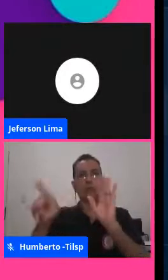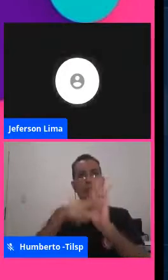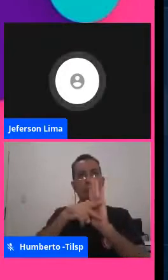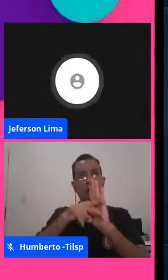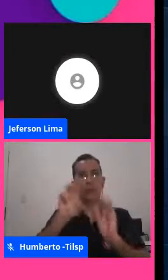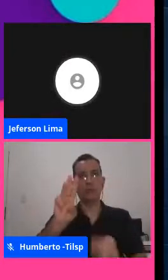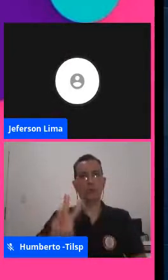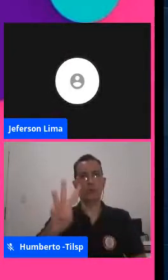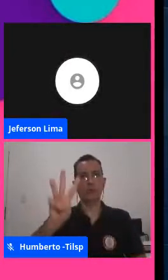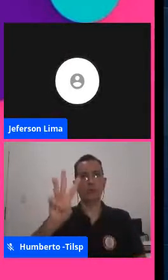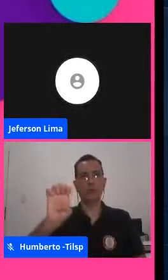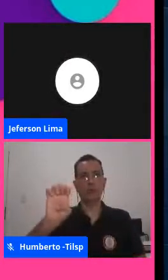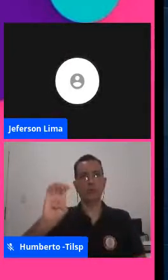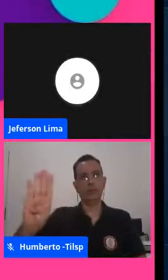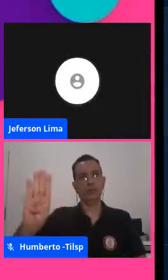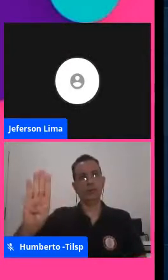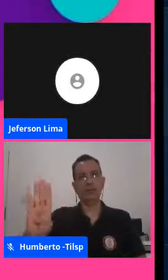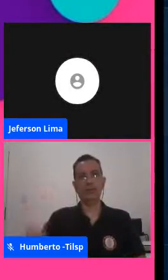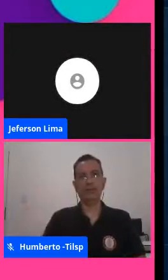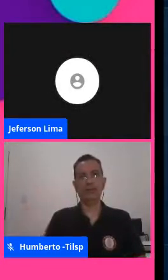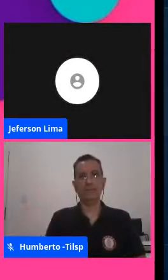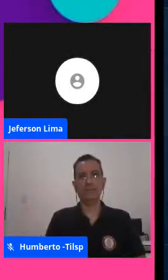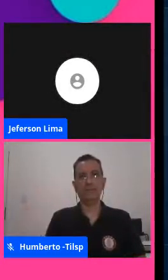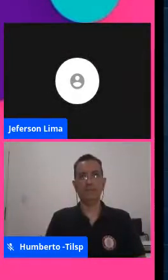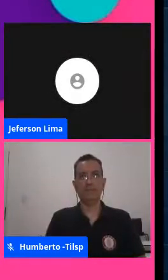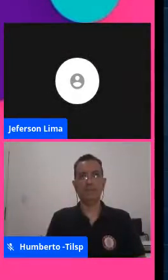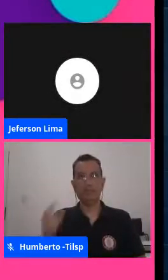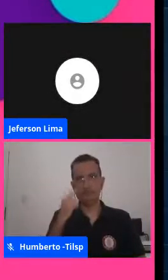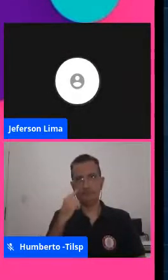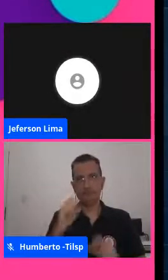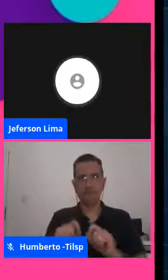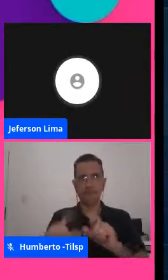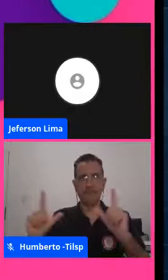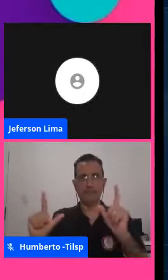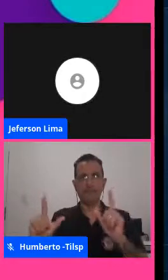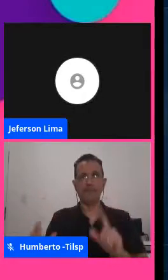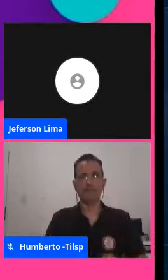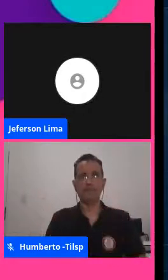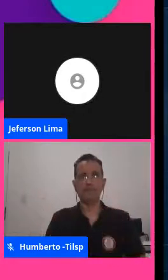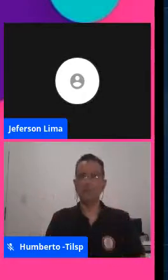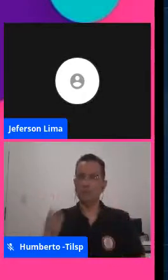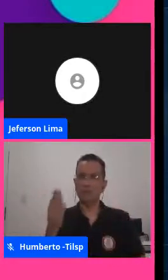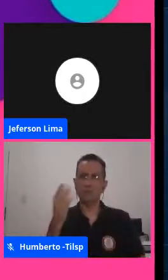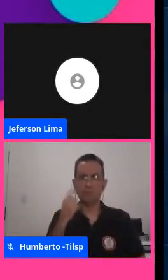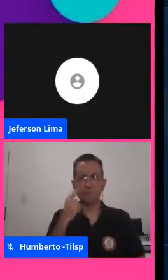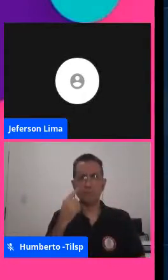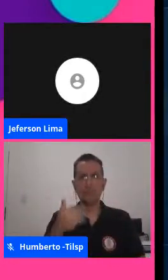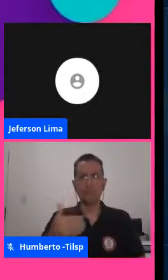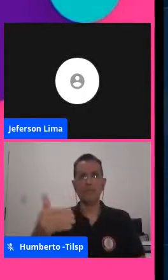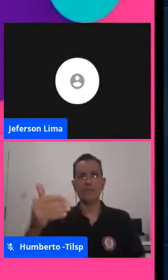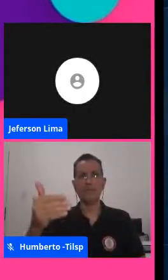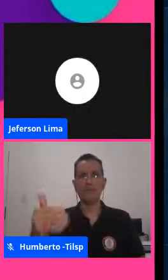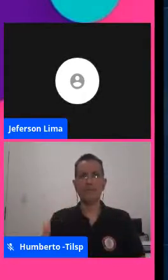a gente tinha deixado aqui aberto e pronto. Mas vamos lá.